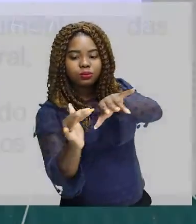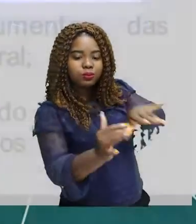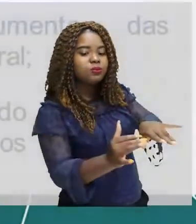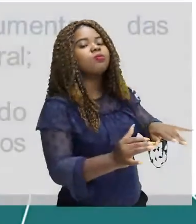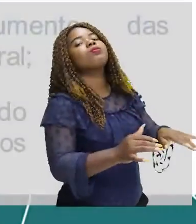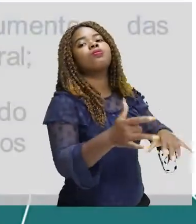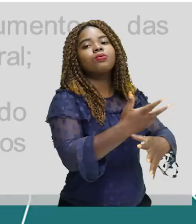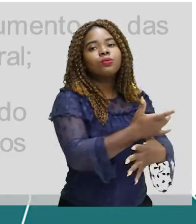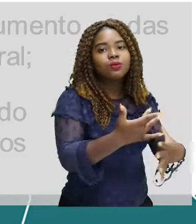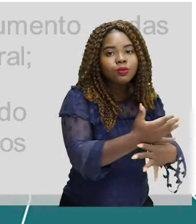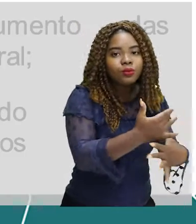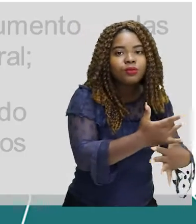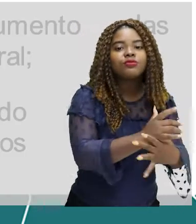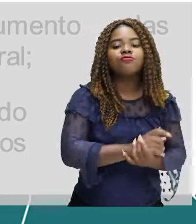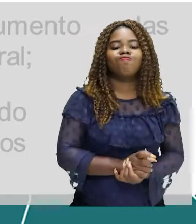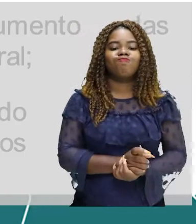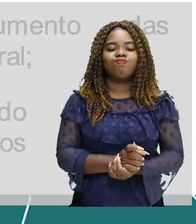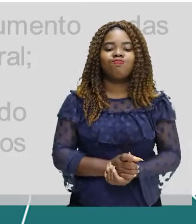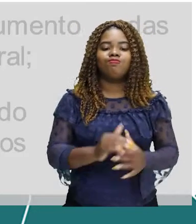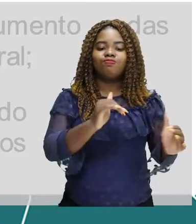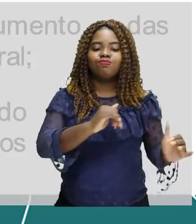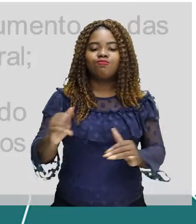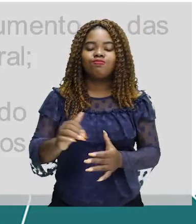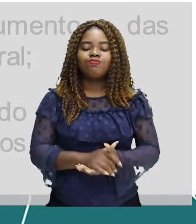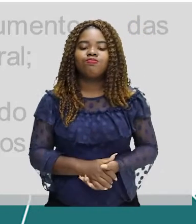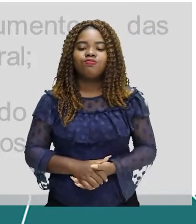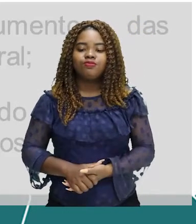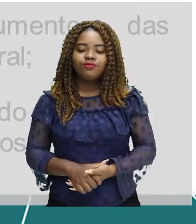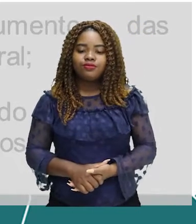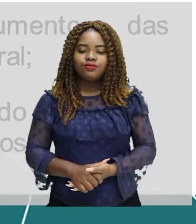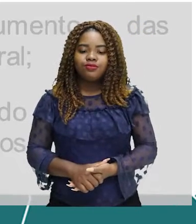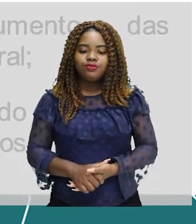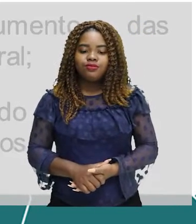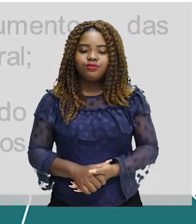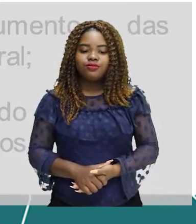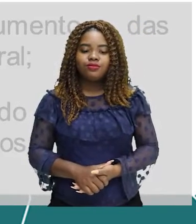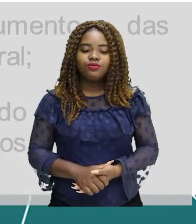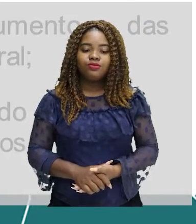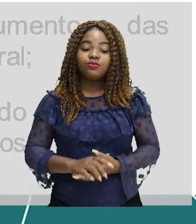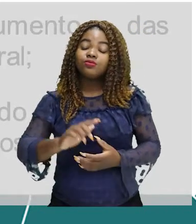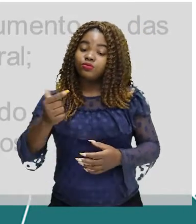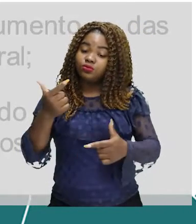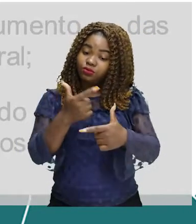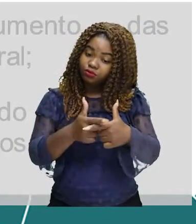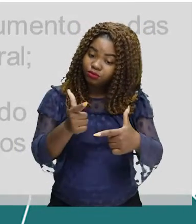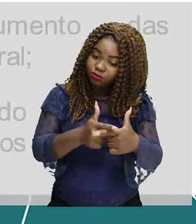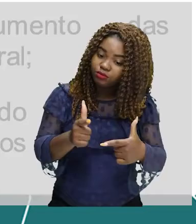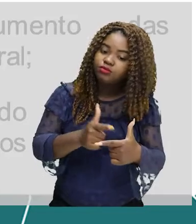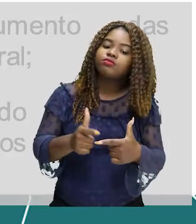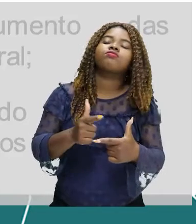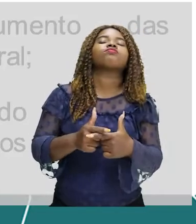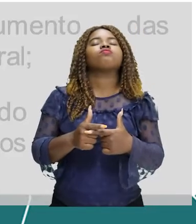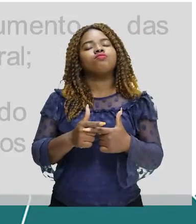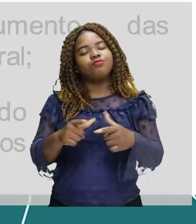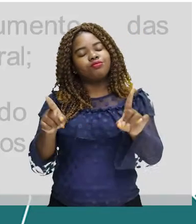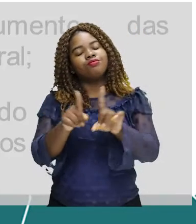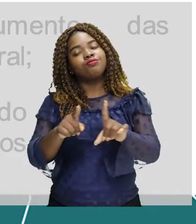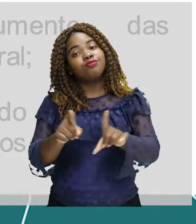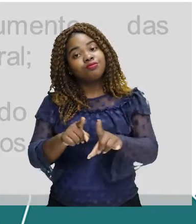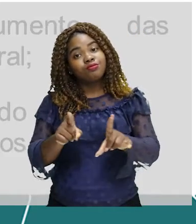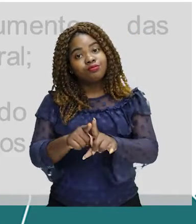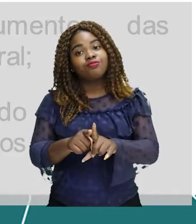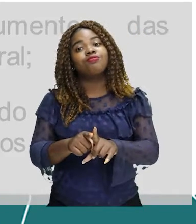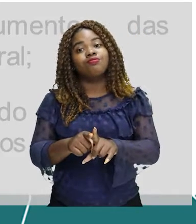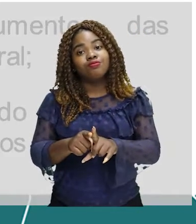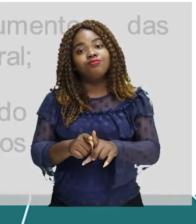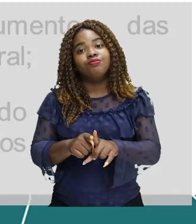questão importante. No Brasil, isso aqui é muito presente, galera, tá? Outro fator que leva a esse êxodo rural, que leva à